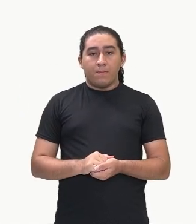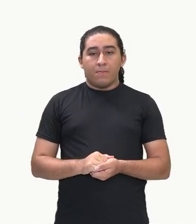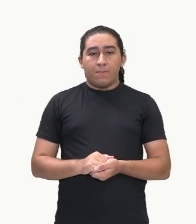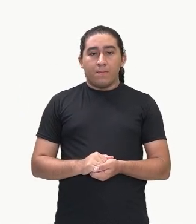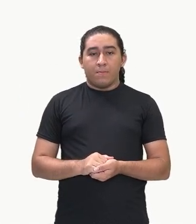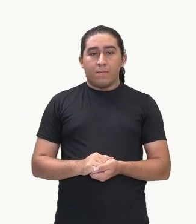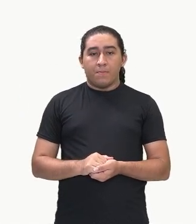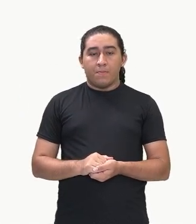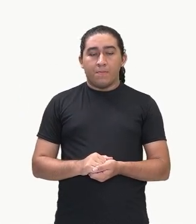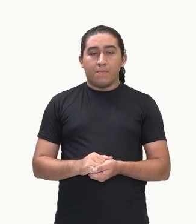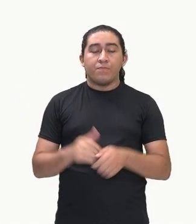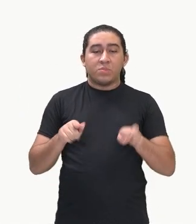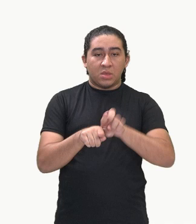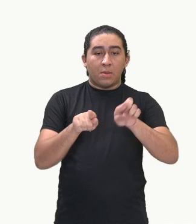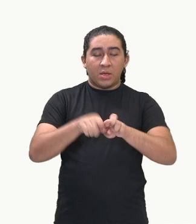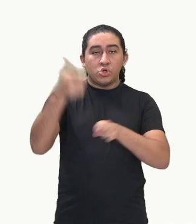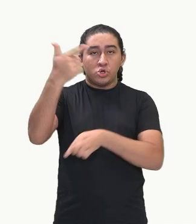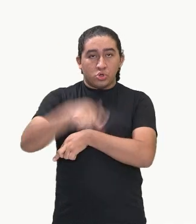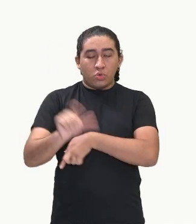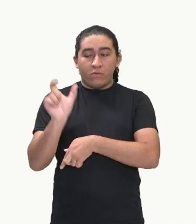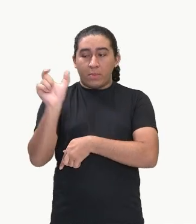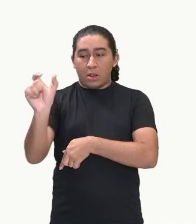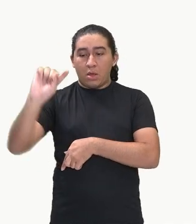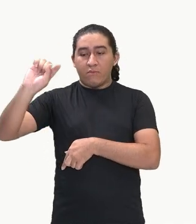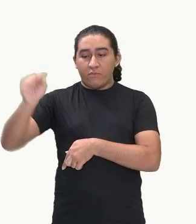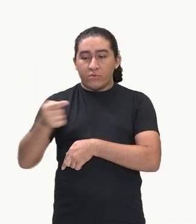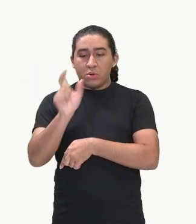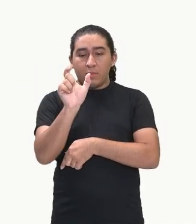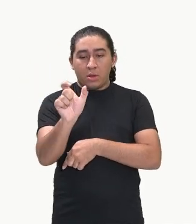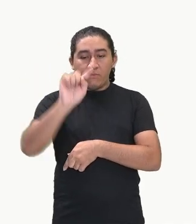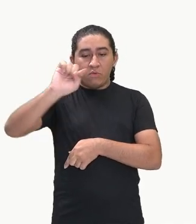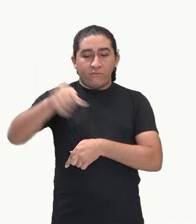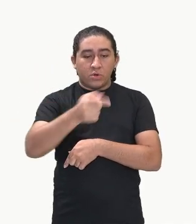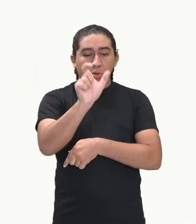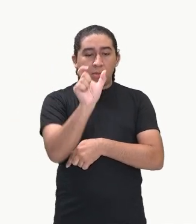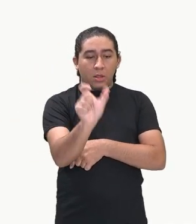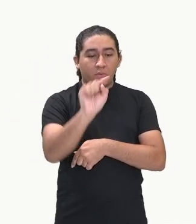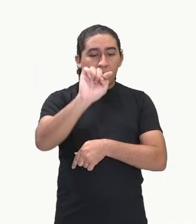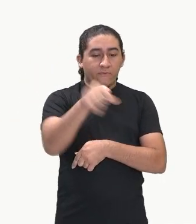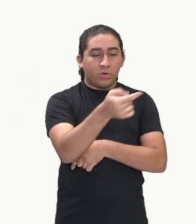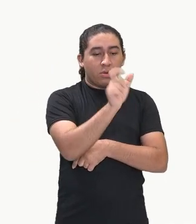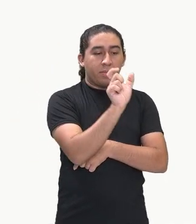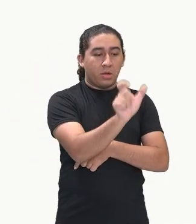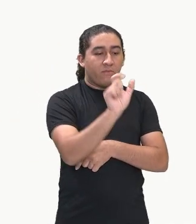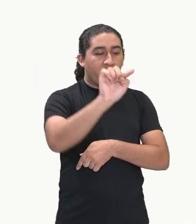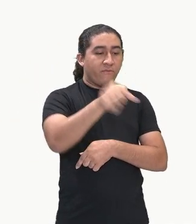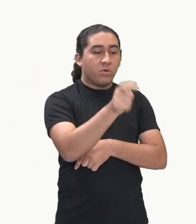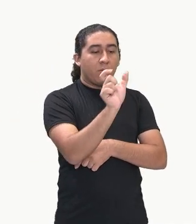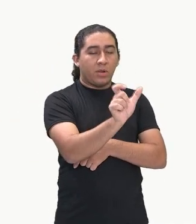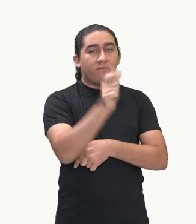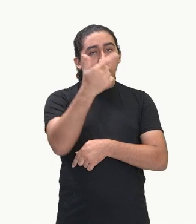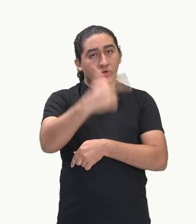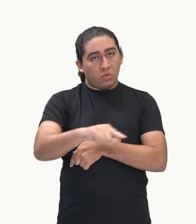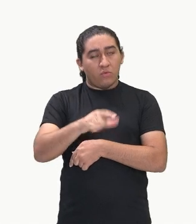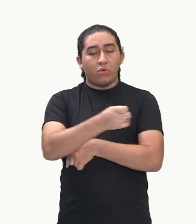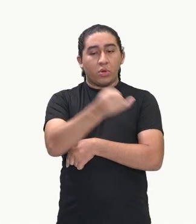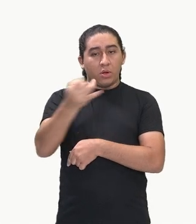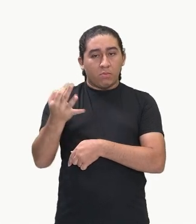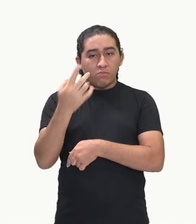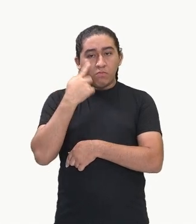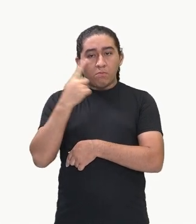da entonação para expressar outra enumeração de palavras, né? Então,